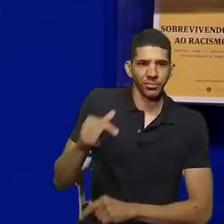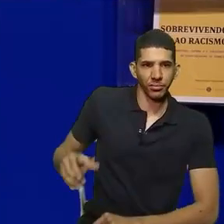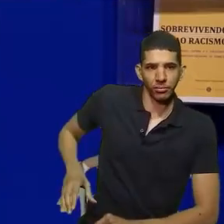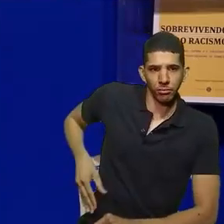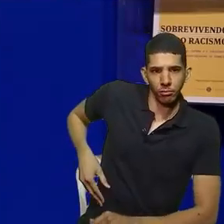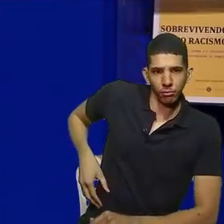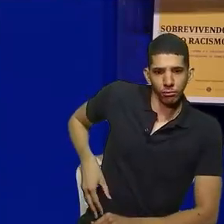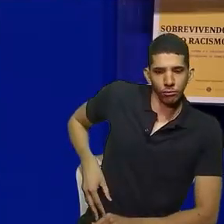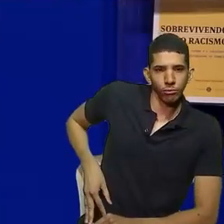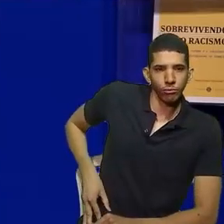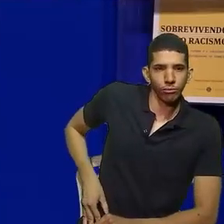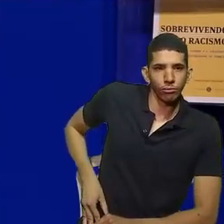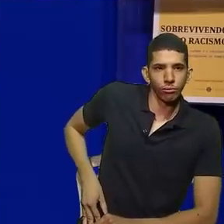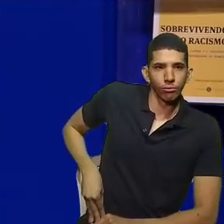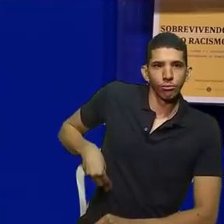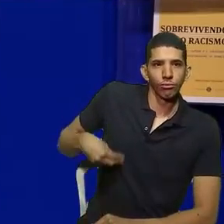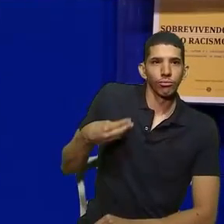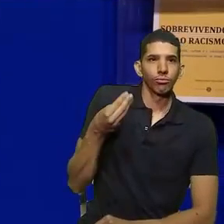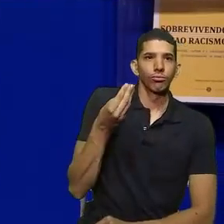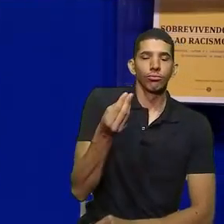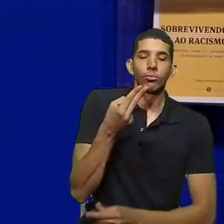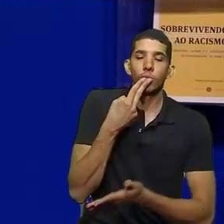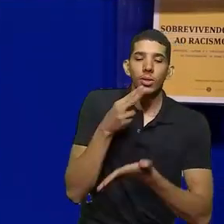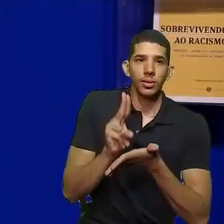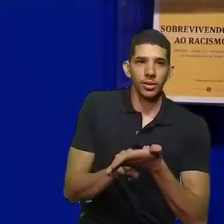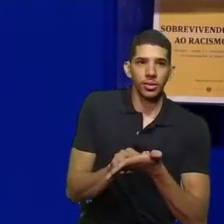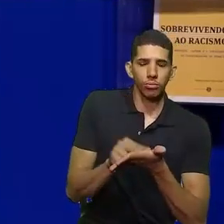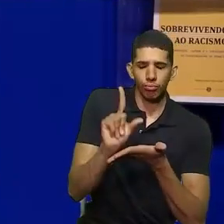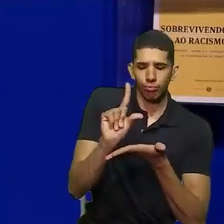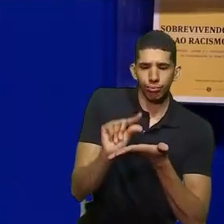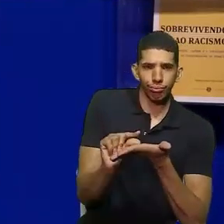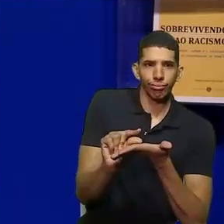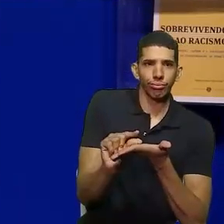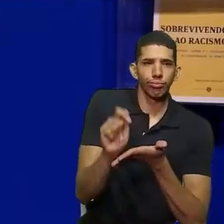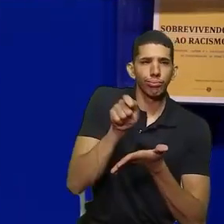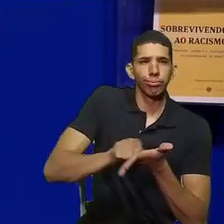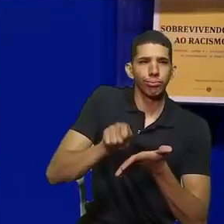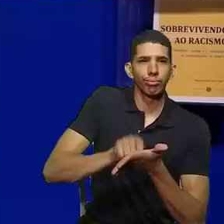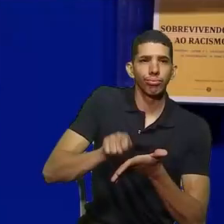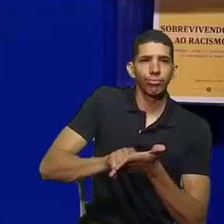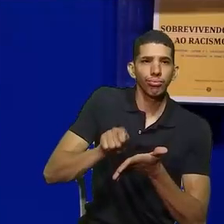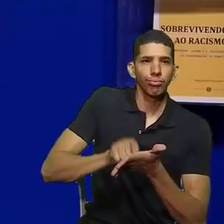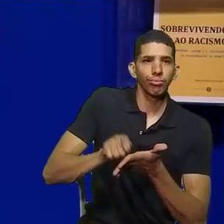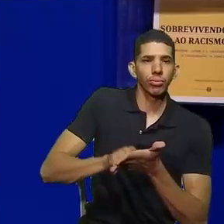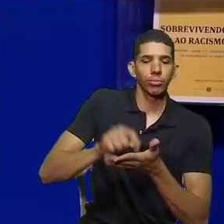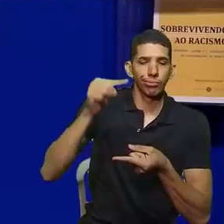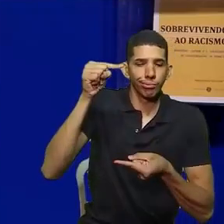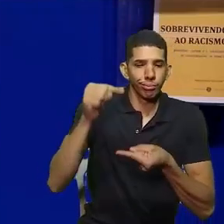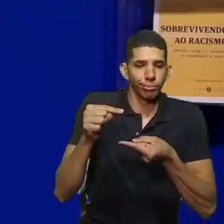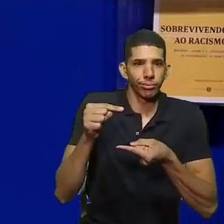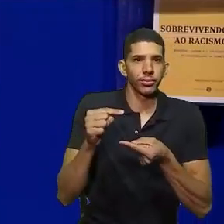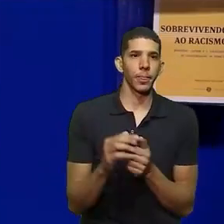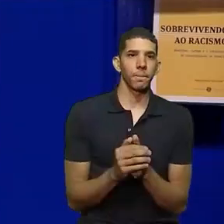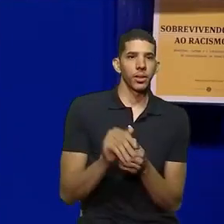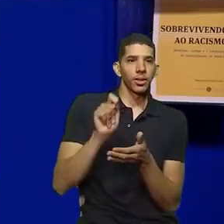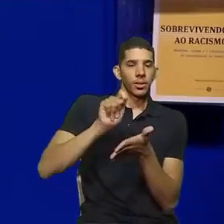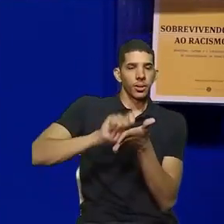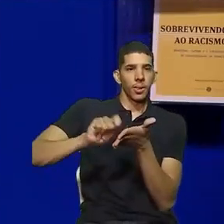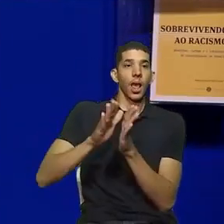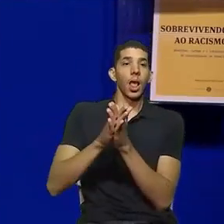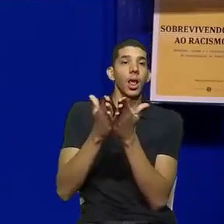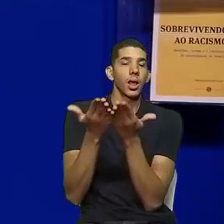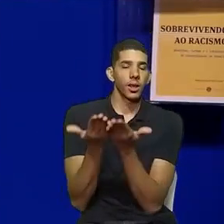uma carta escrita em letras miúdas. Agora a Conceição está corrigindo a memória, que foi um livretozinho, um caderninho. Abre suavemente a